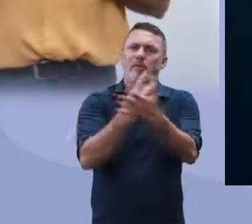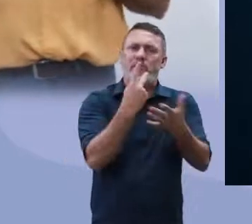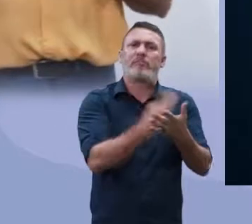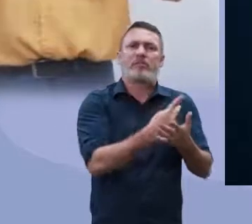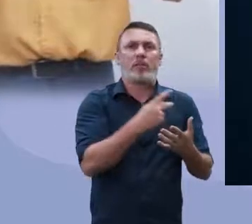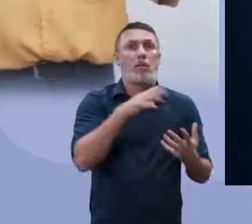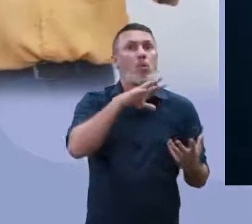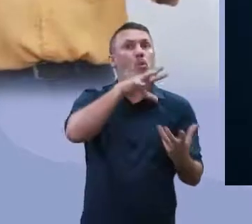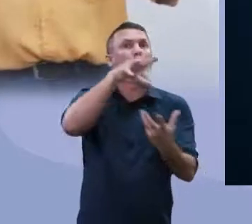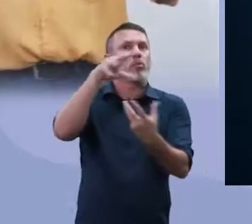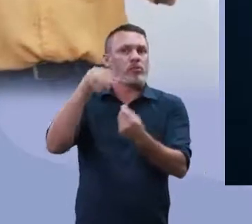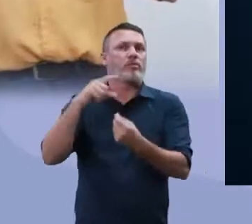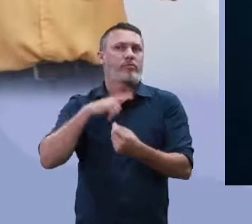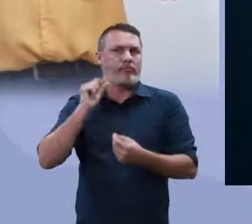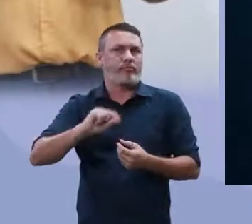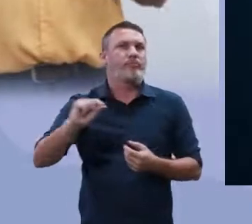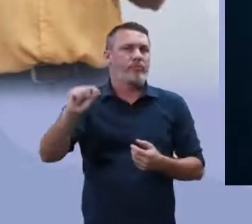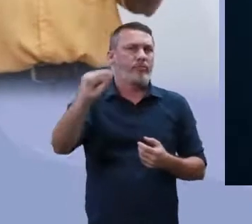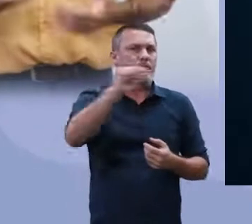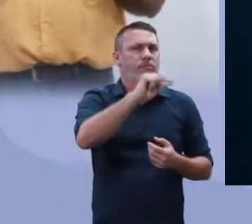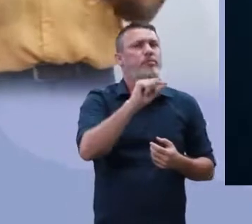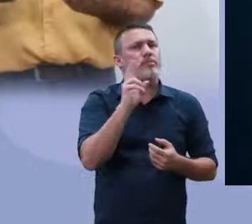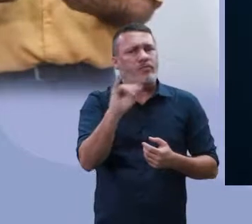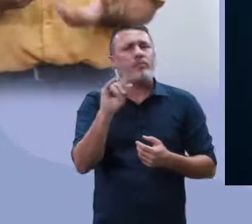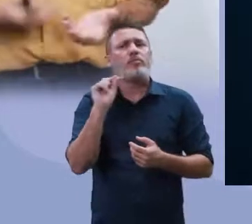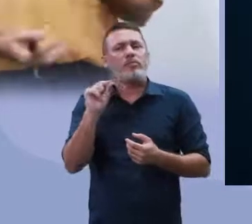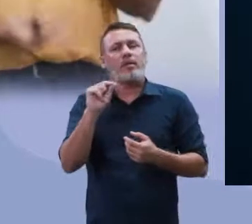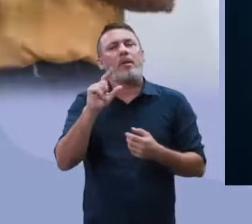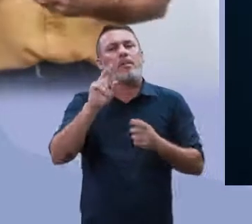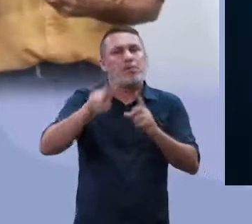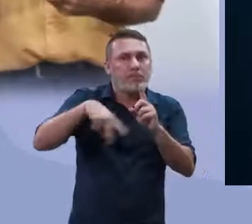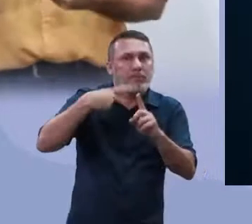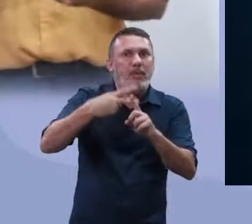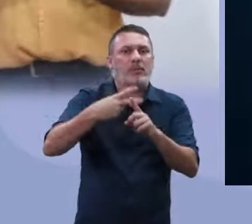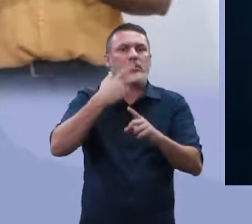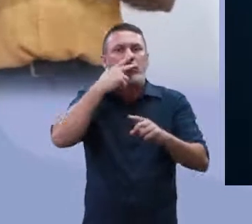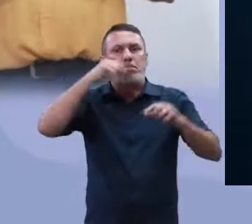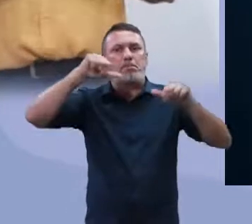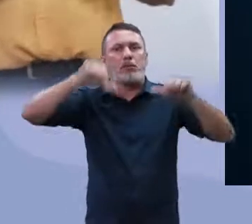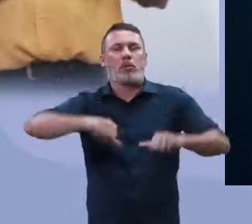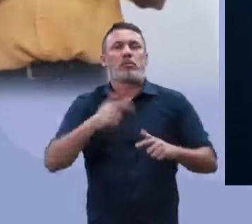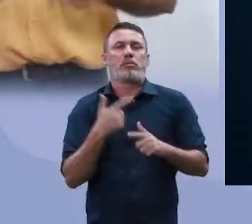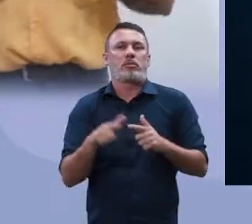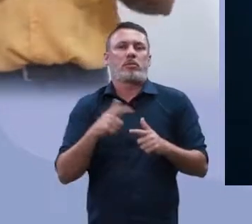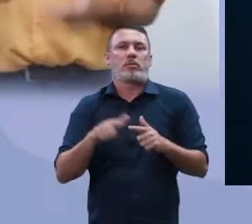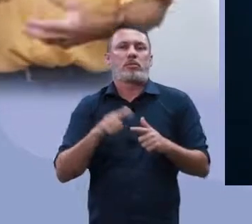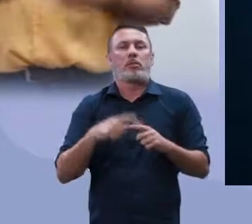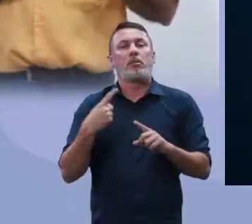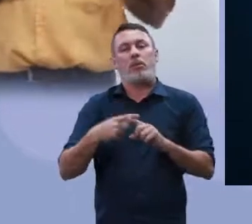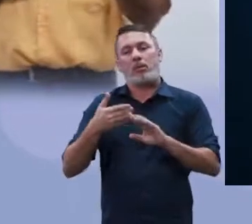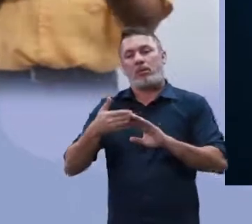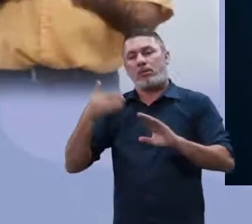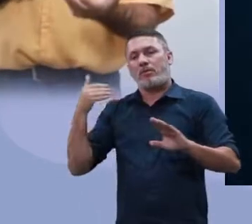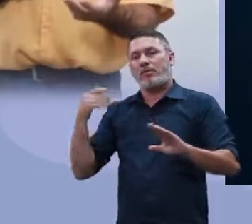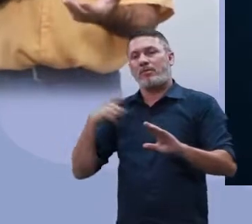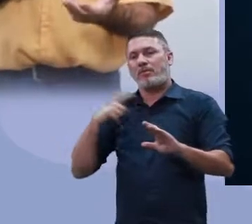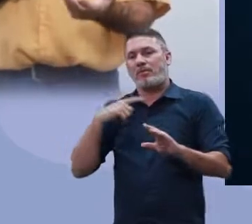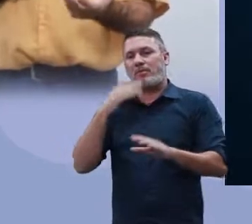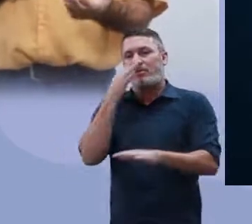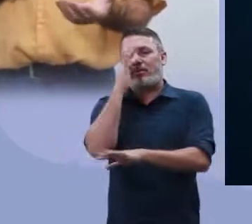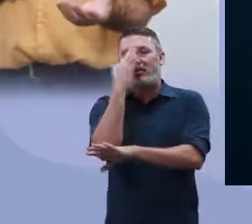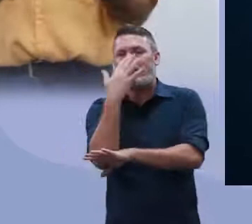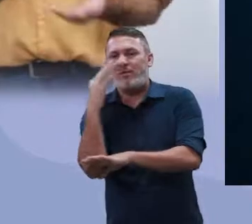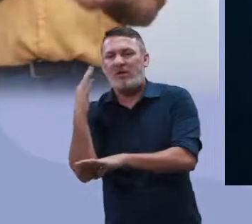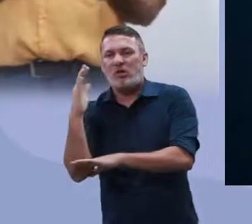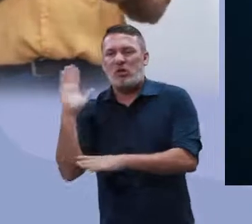de forma global, né, e que vão estar acentuando os problemas que foram causados pelo